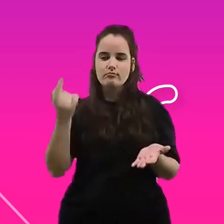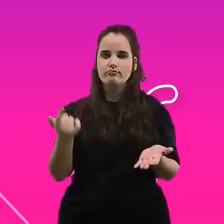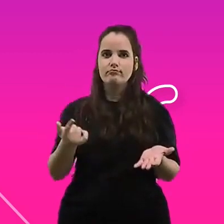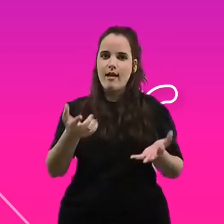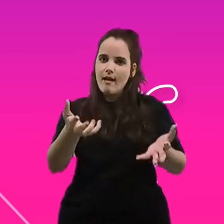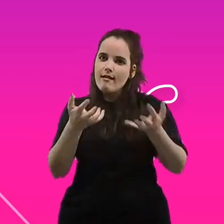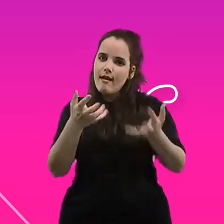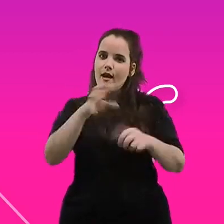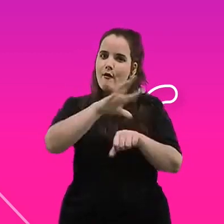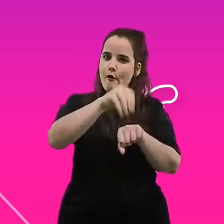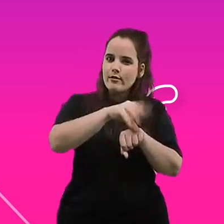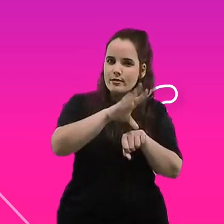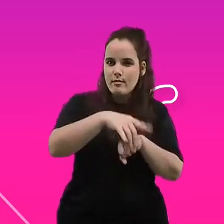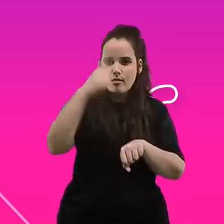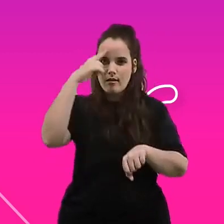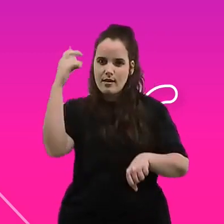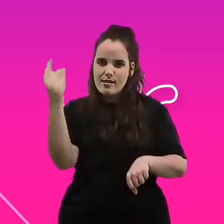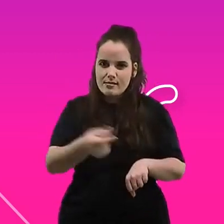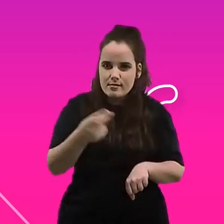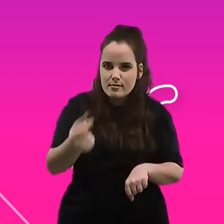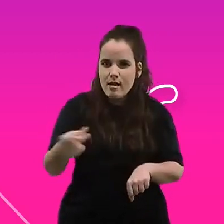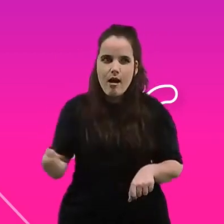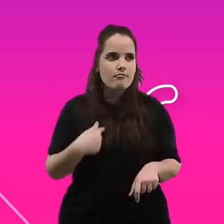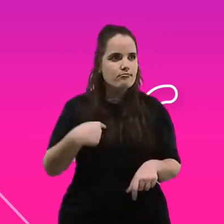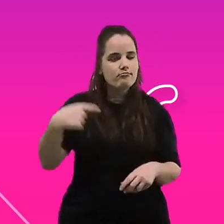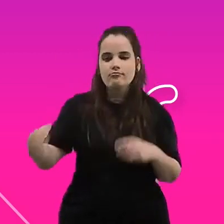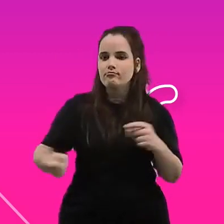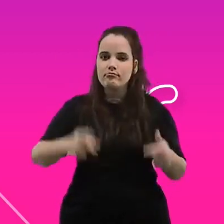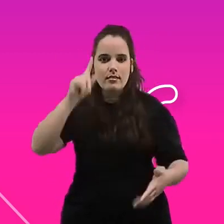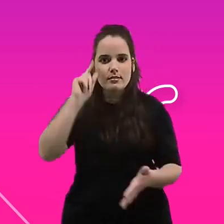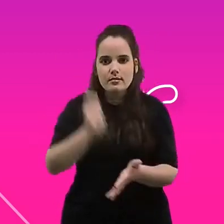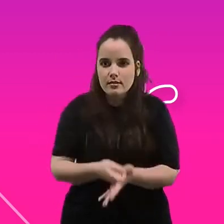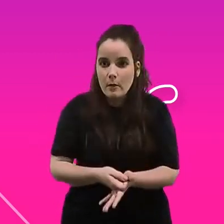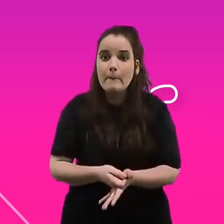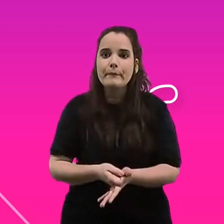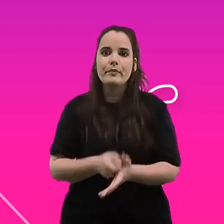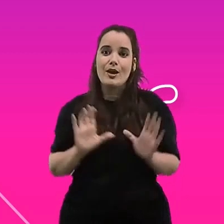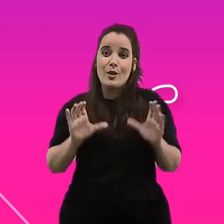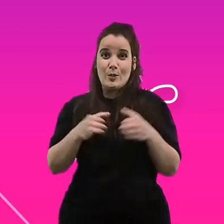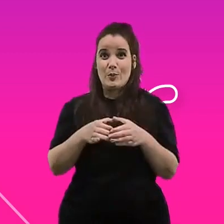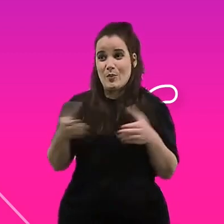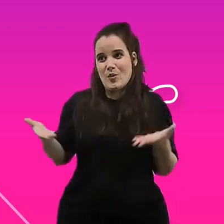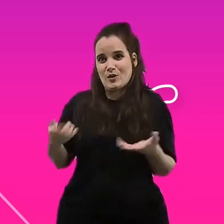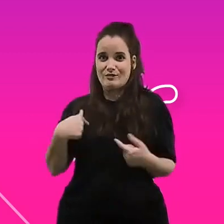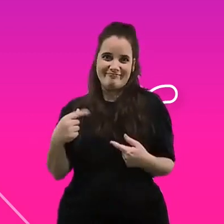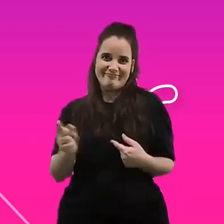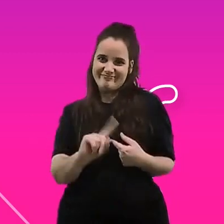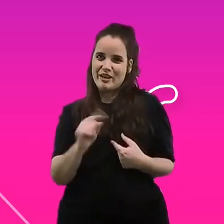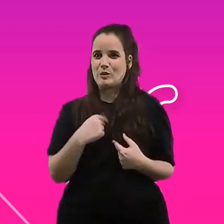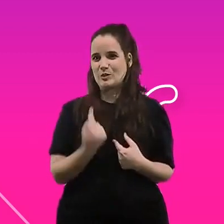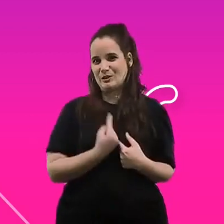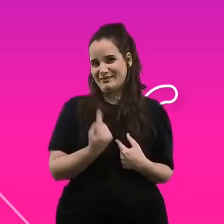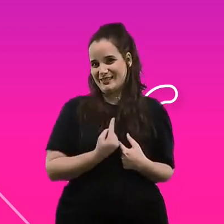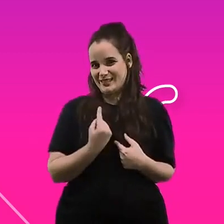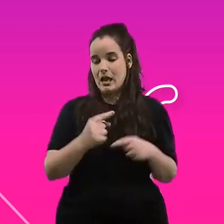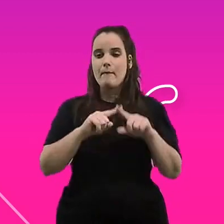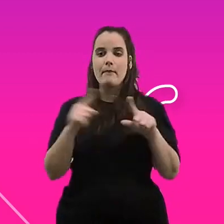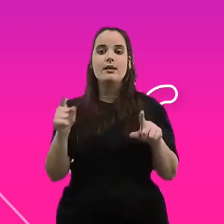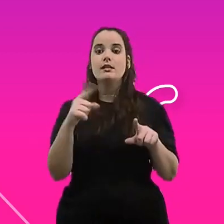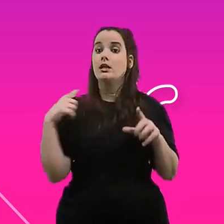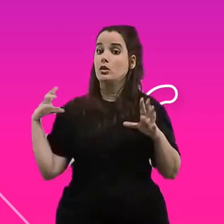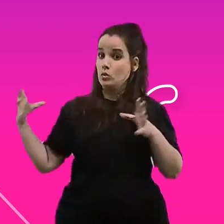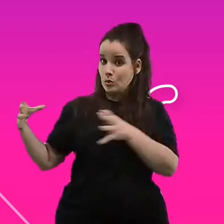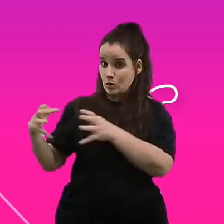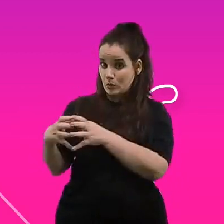respeito dos dados. Nesse momento, junto com a equipe, né, que aqui hoje não pôde estar presente, a gente, na verdade, idealizou um relatório, enfim, idealizou